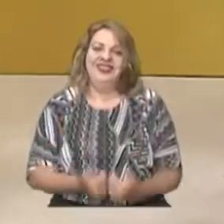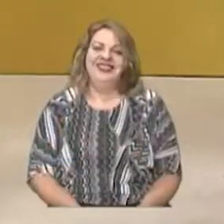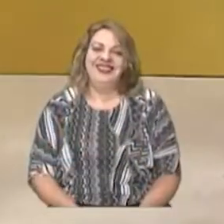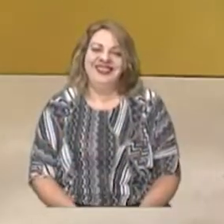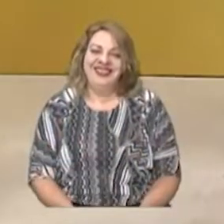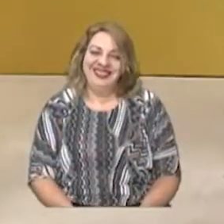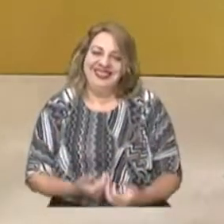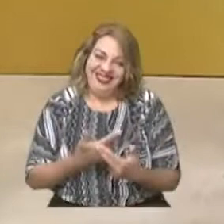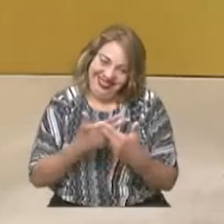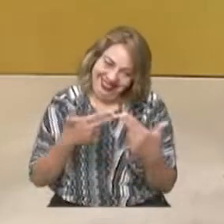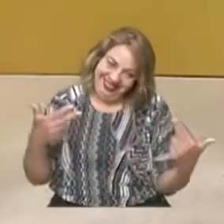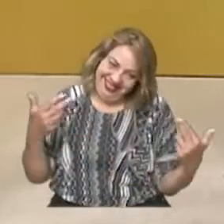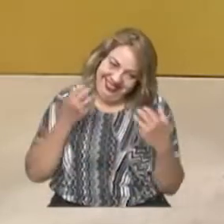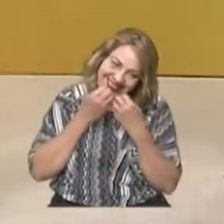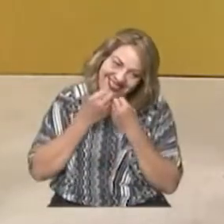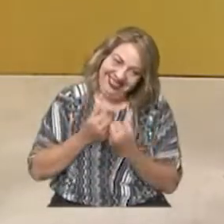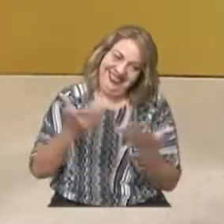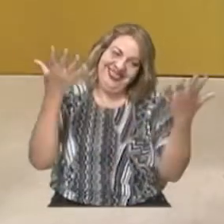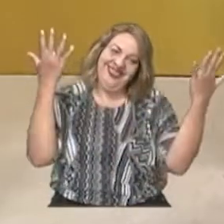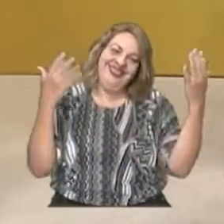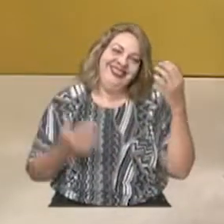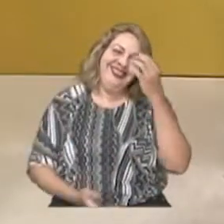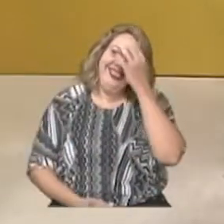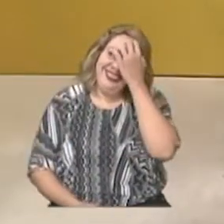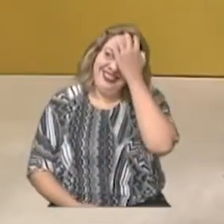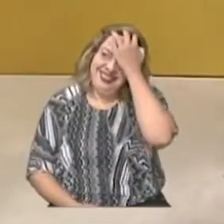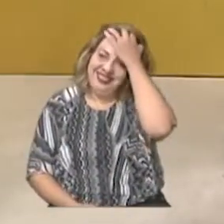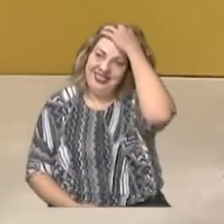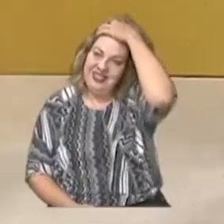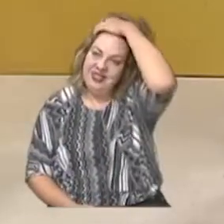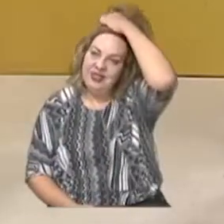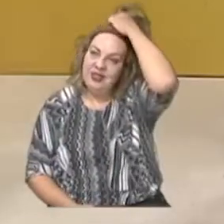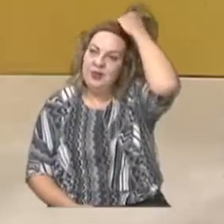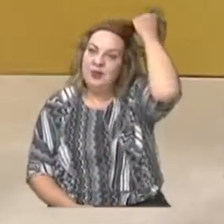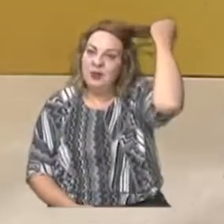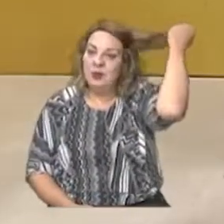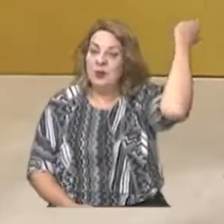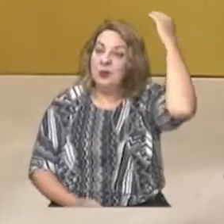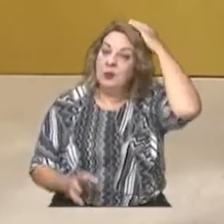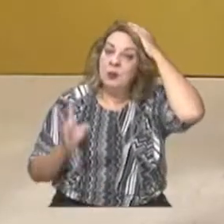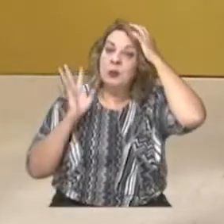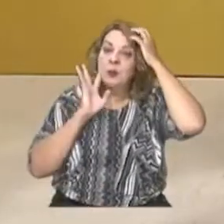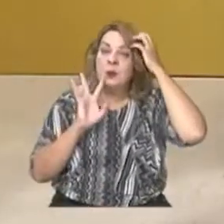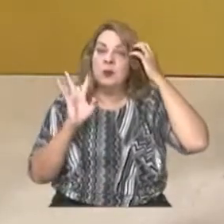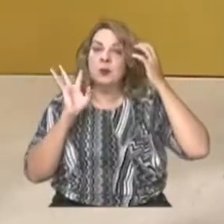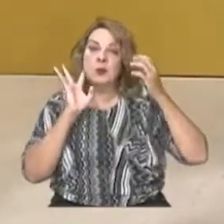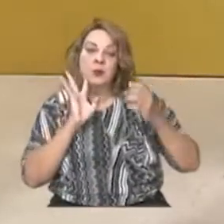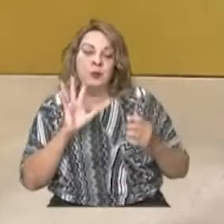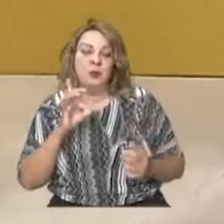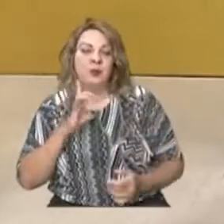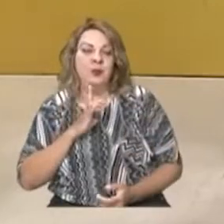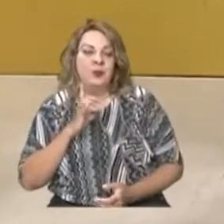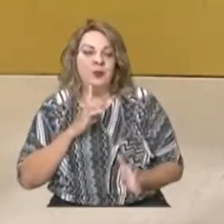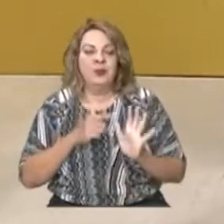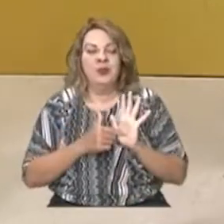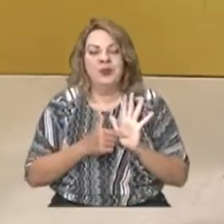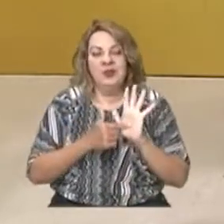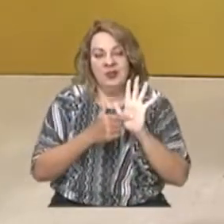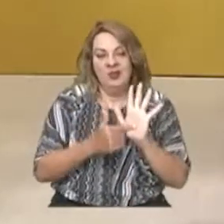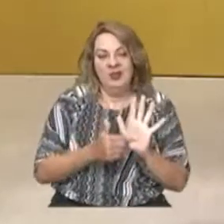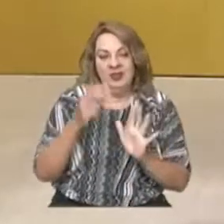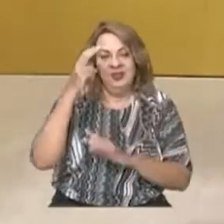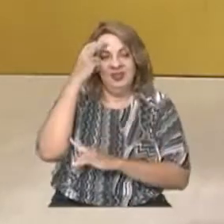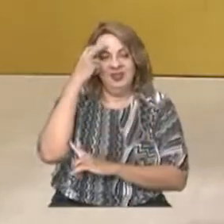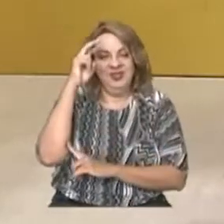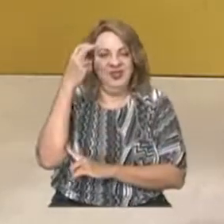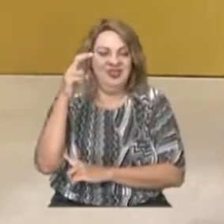Oh, coisa boa! Ê, gente, bacana demais, né? Essas e outras tantas manifestações culturais, né, Júnior?